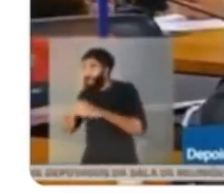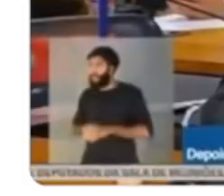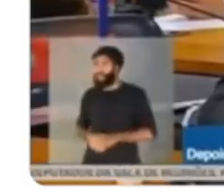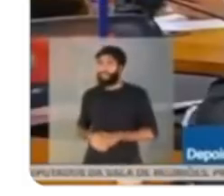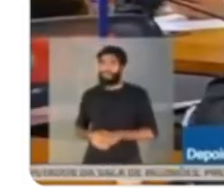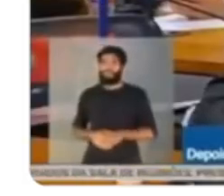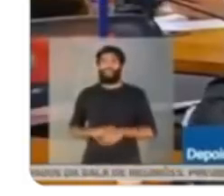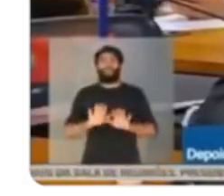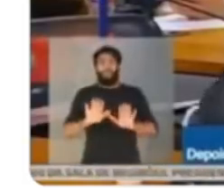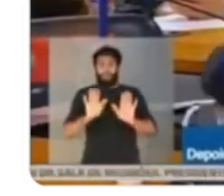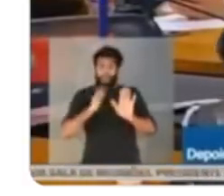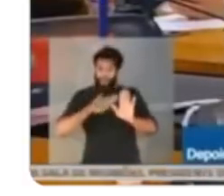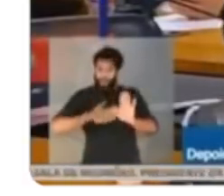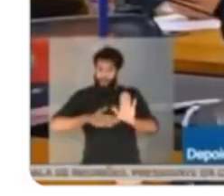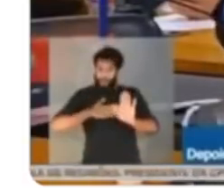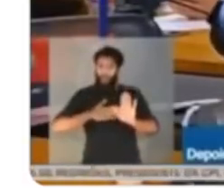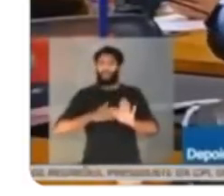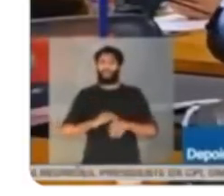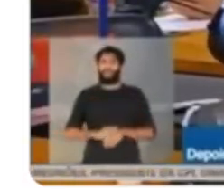Nós vamos chegar lá.